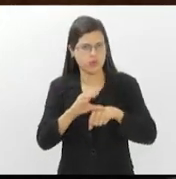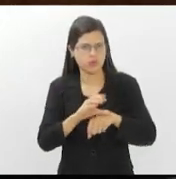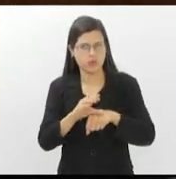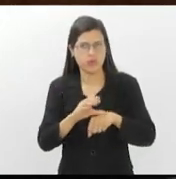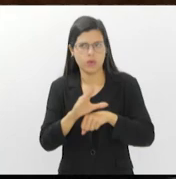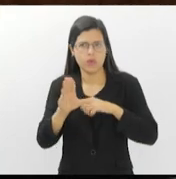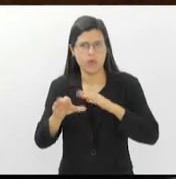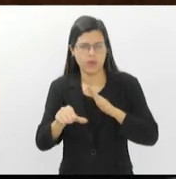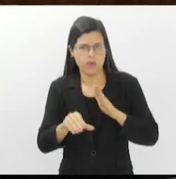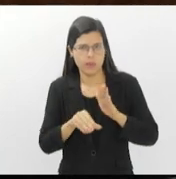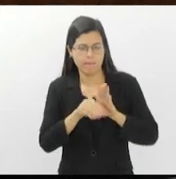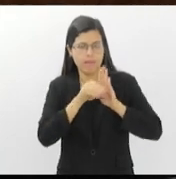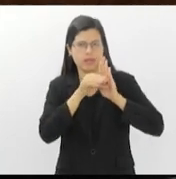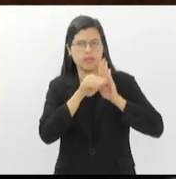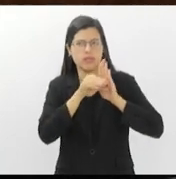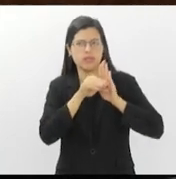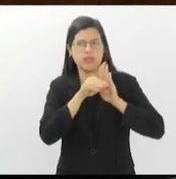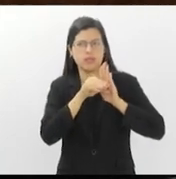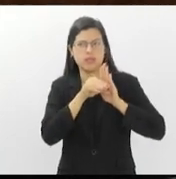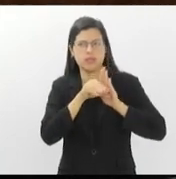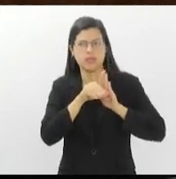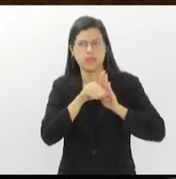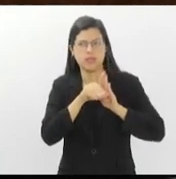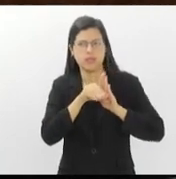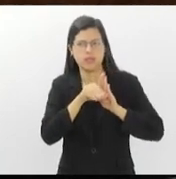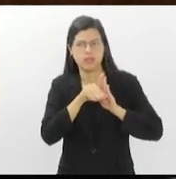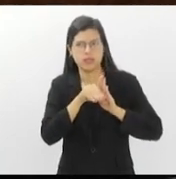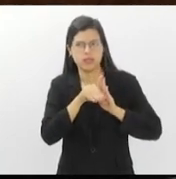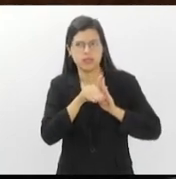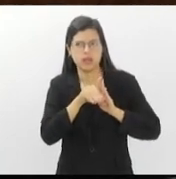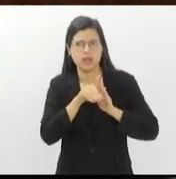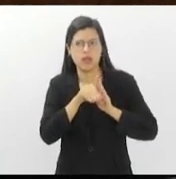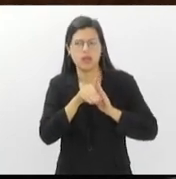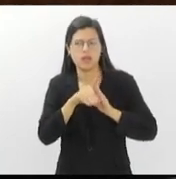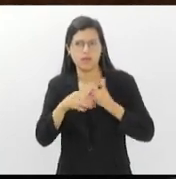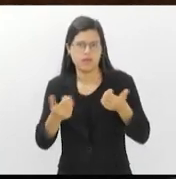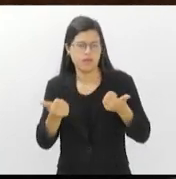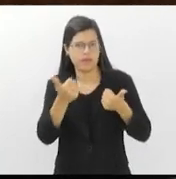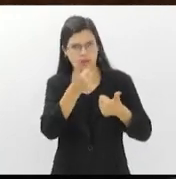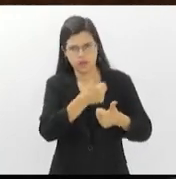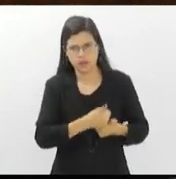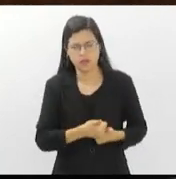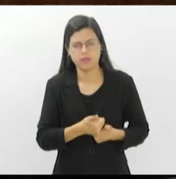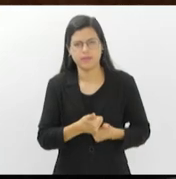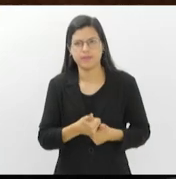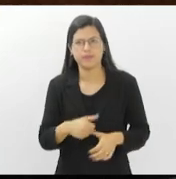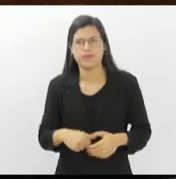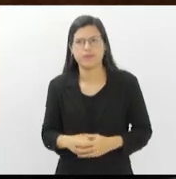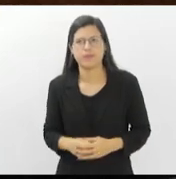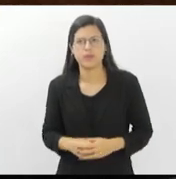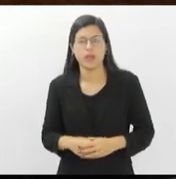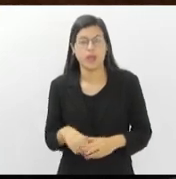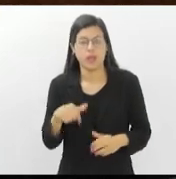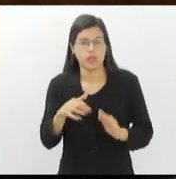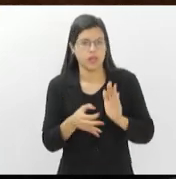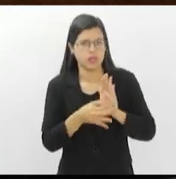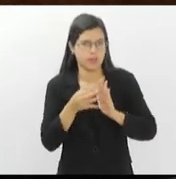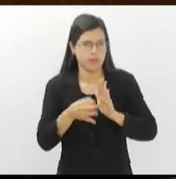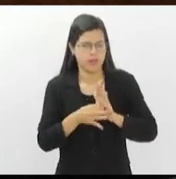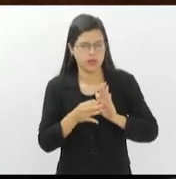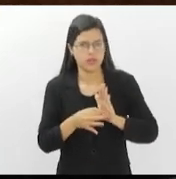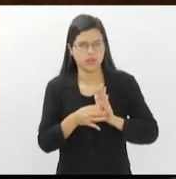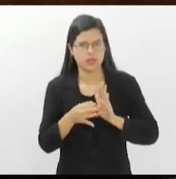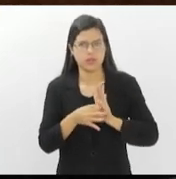com emendas, concluindo por substitutivo. Este parecer,